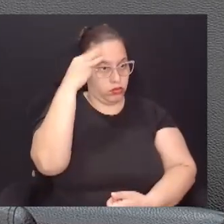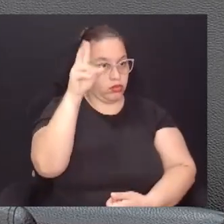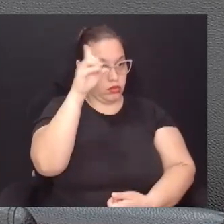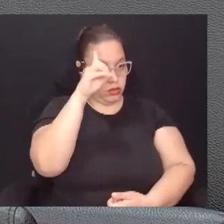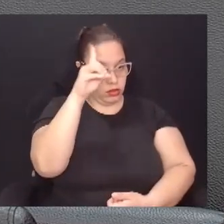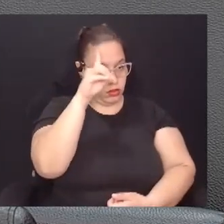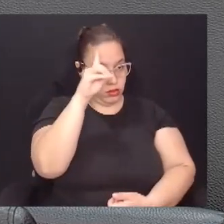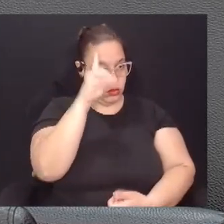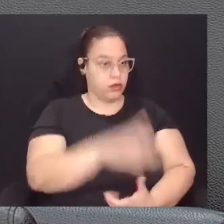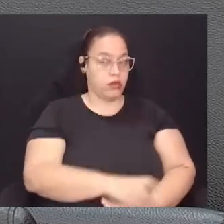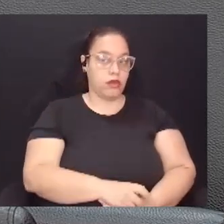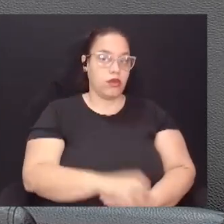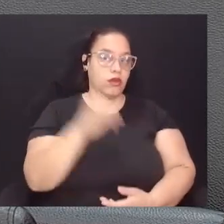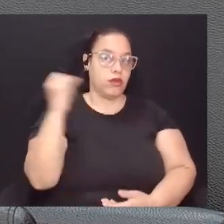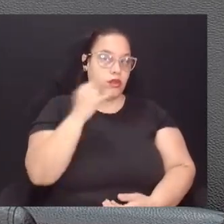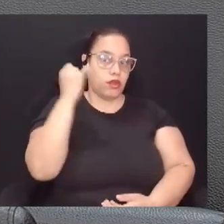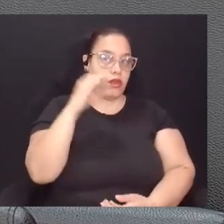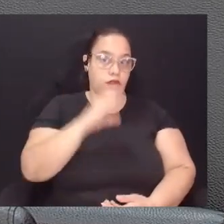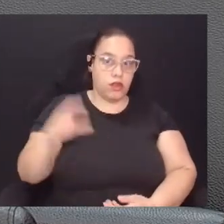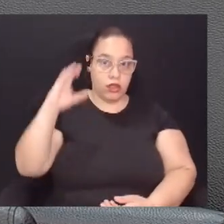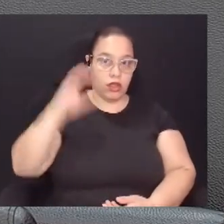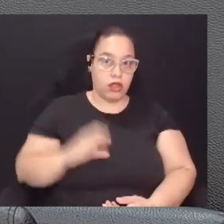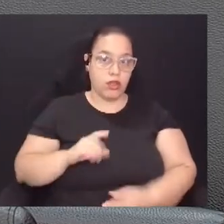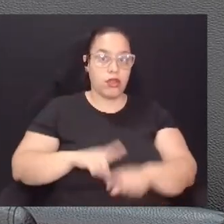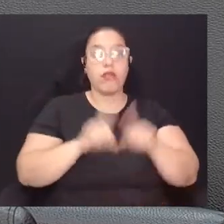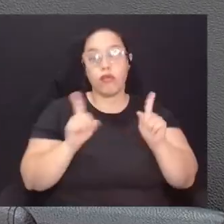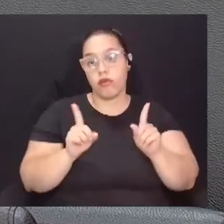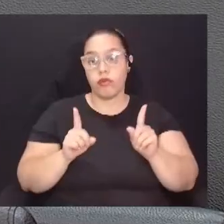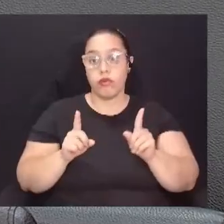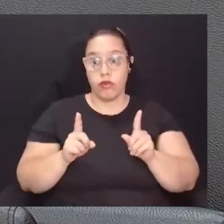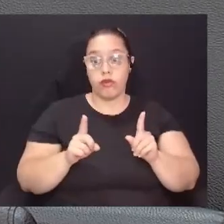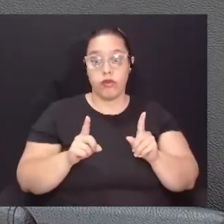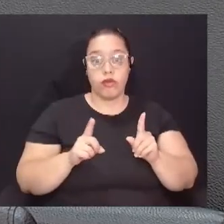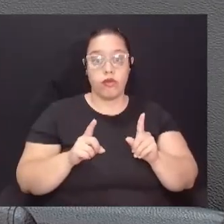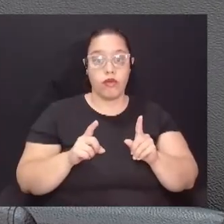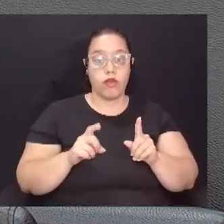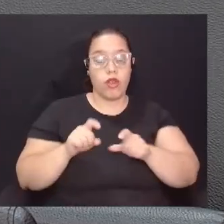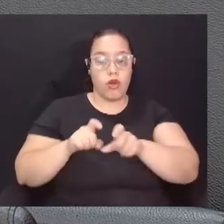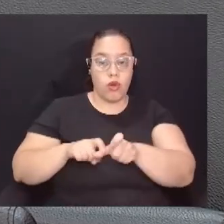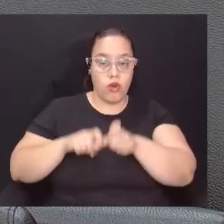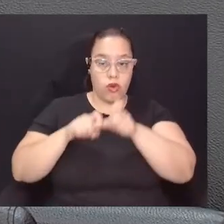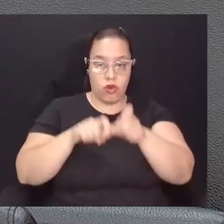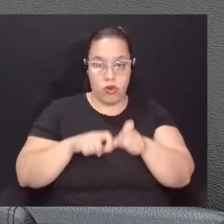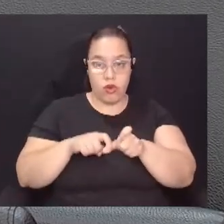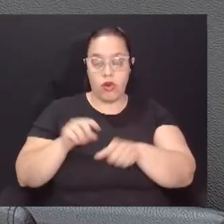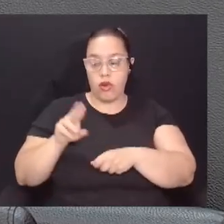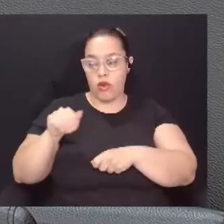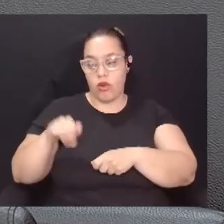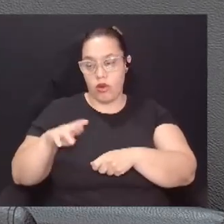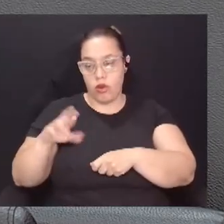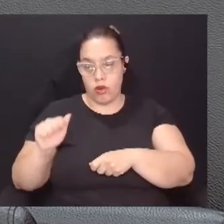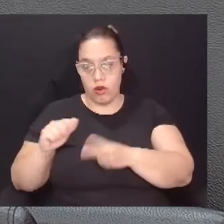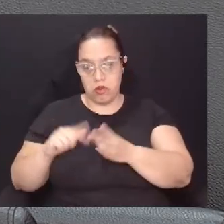a esse dia tão importante para o catolicismo, né, mas que a Umbanda, o Candomblé, né, o Ifá, a